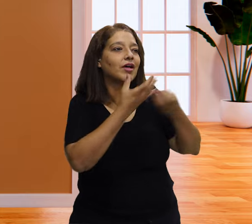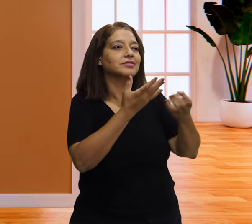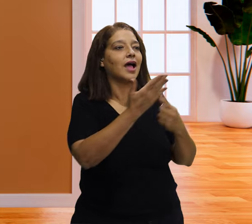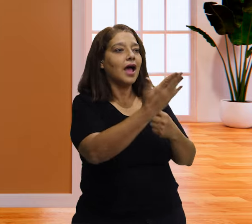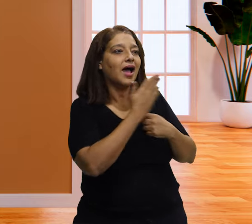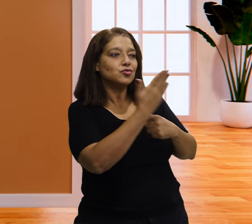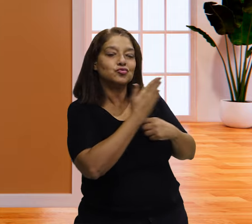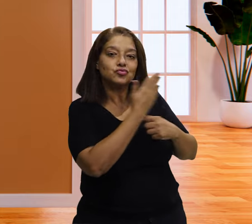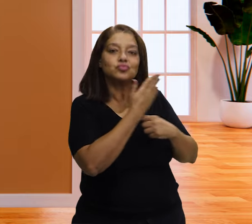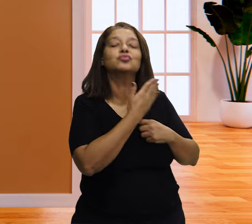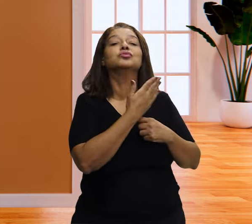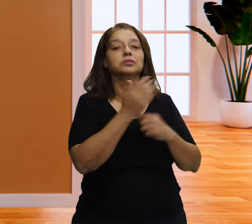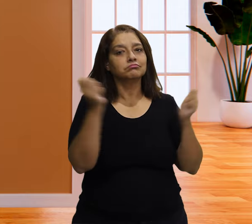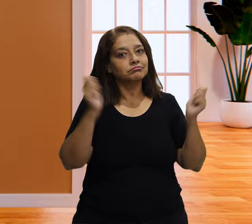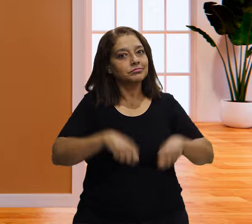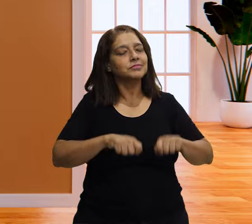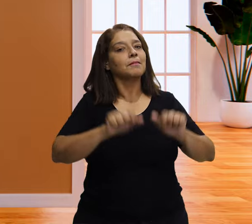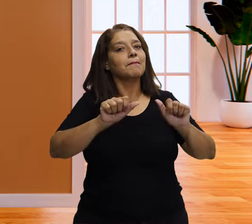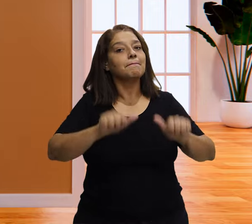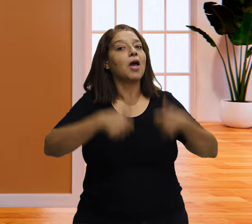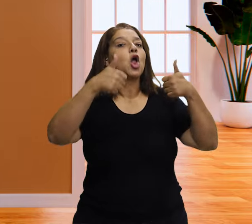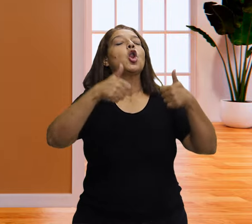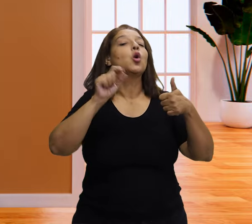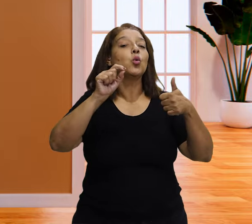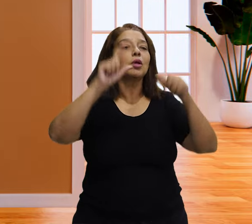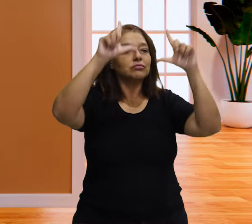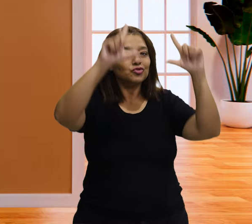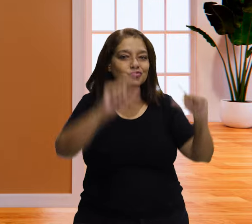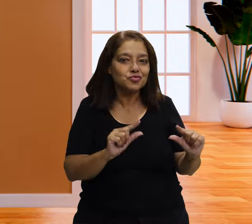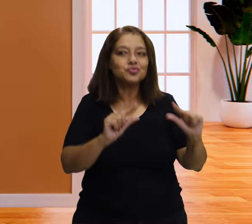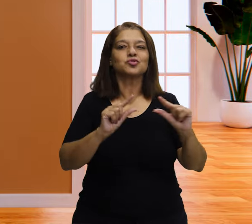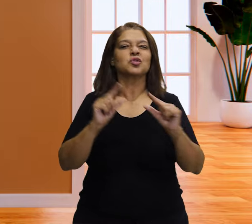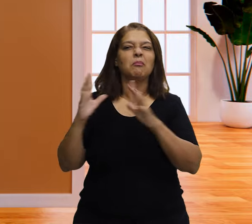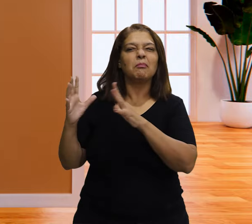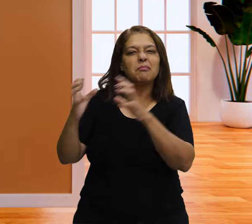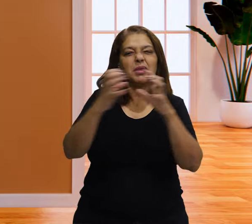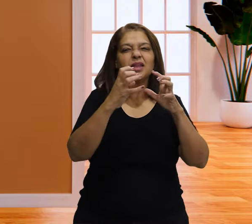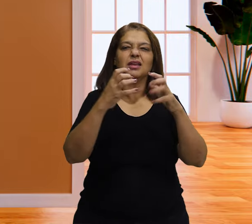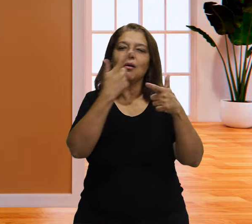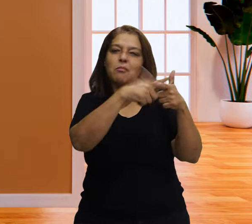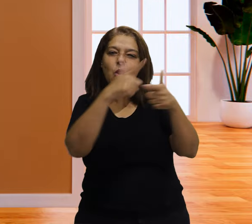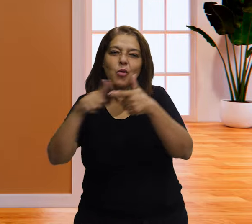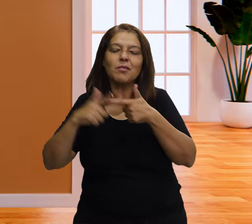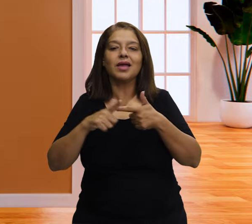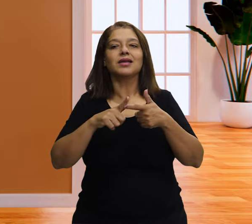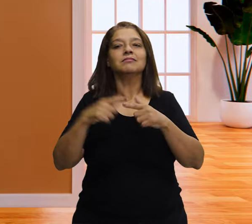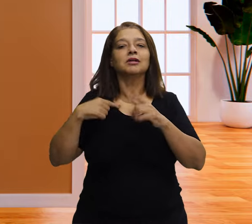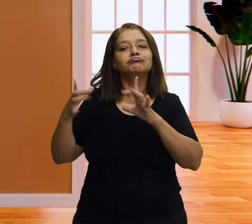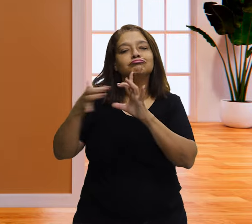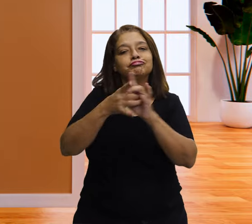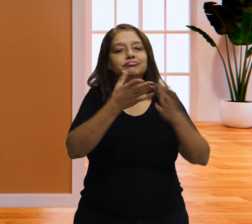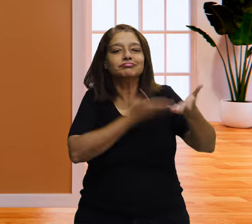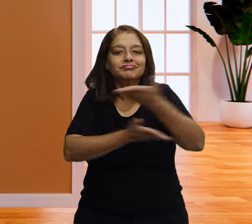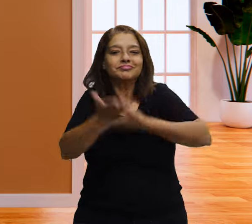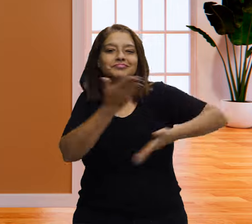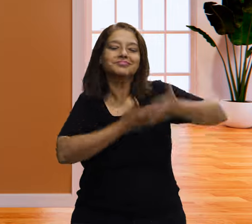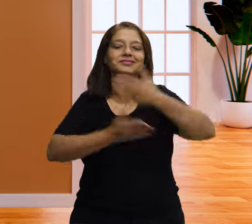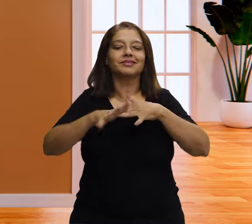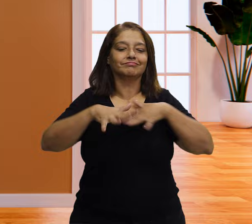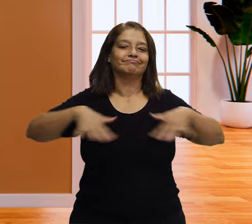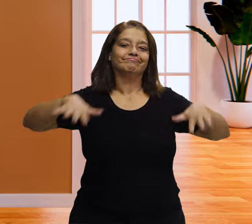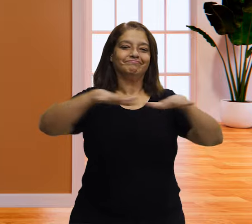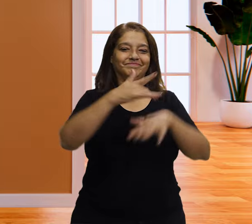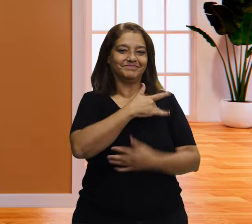em menos conflitos, mais vínculos e um ambiente saudável para todos. Assim, é importante